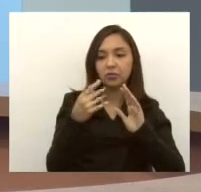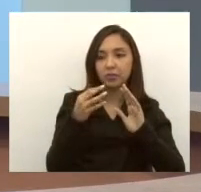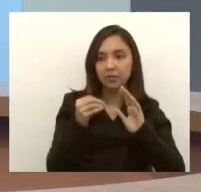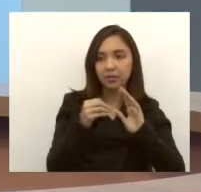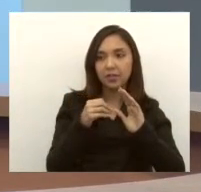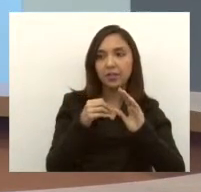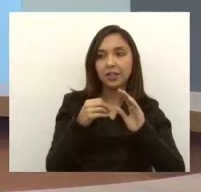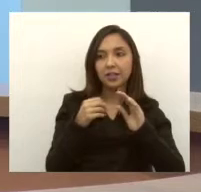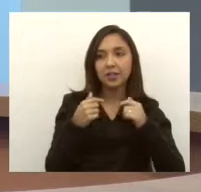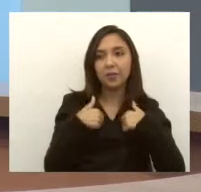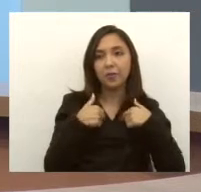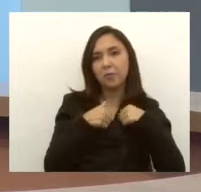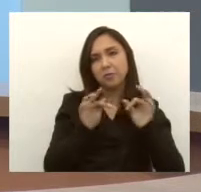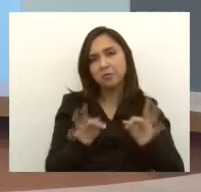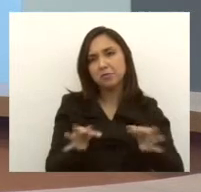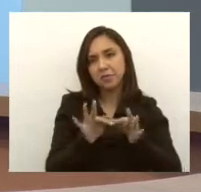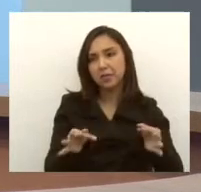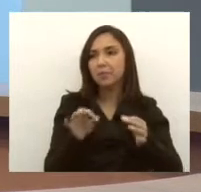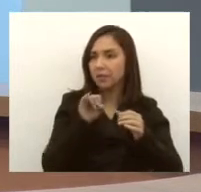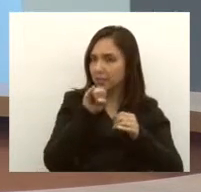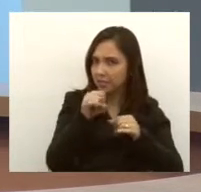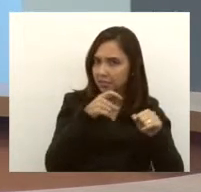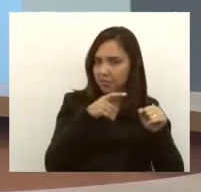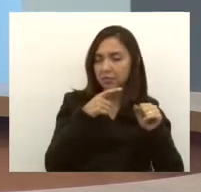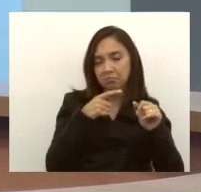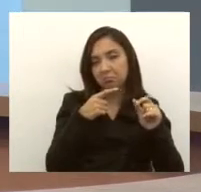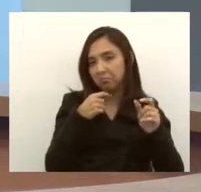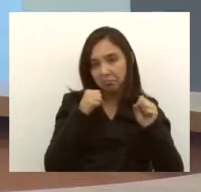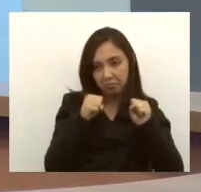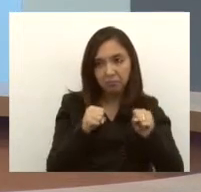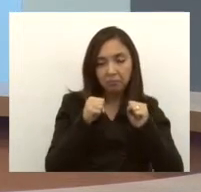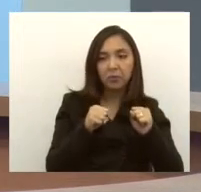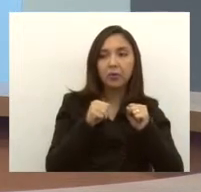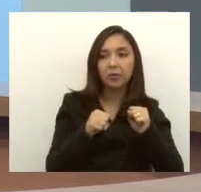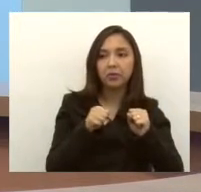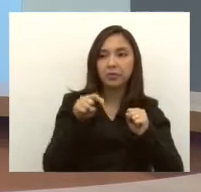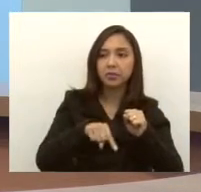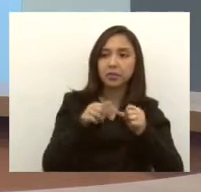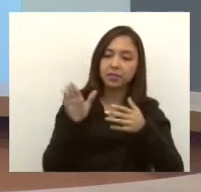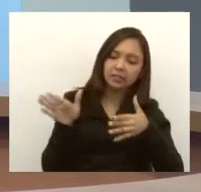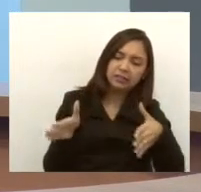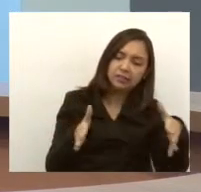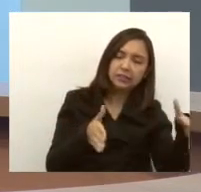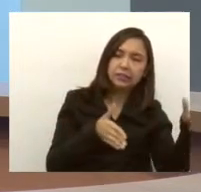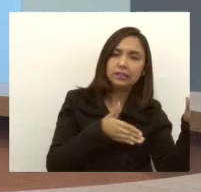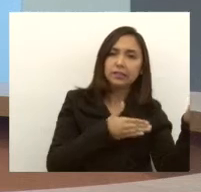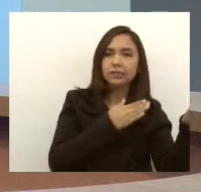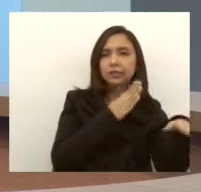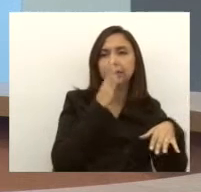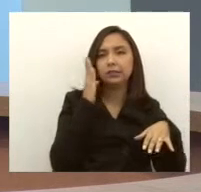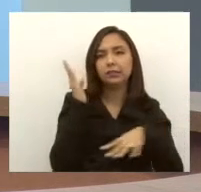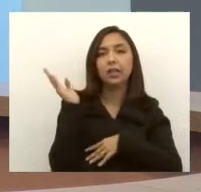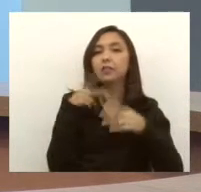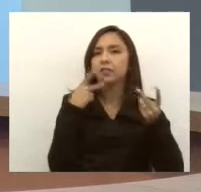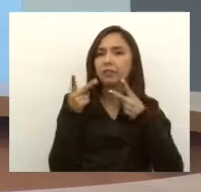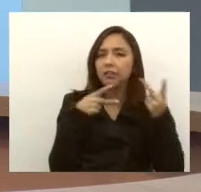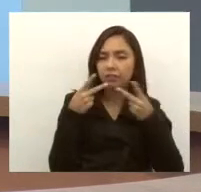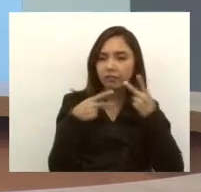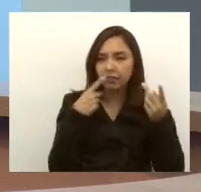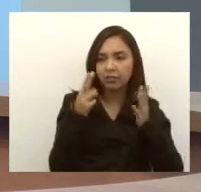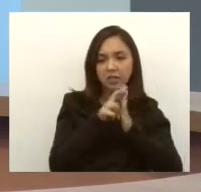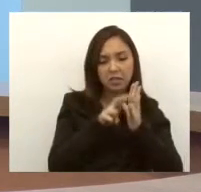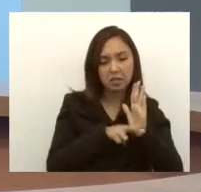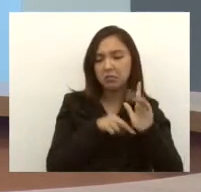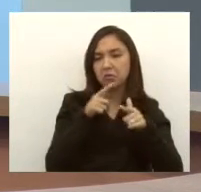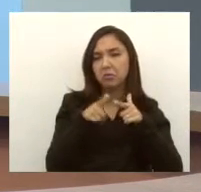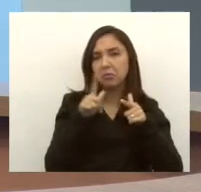que é o requerimento mais simples do meu. Mas se for também, não tem problema, a gente pode passar aqui a sessão inteira discutindo sobre esse requerimento, que eu nem vejo com